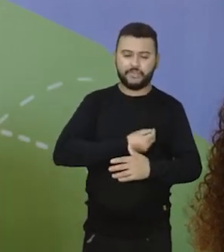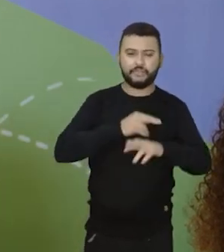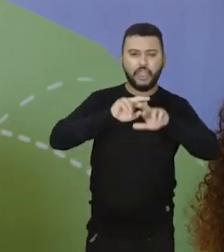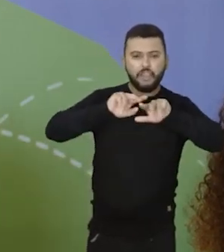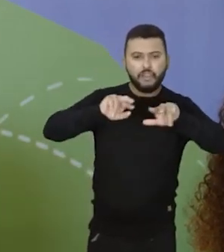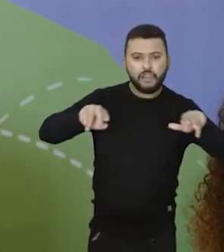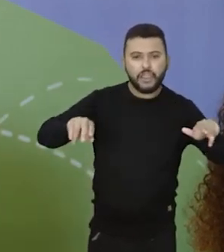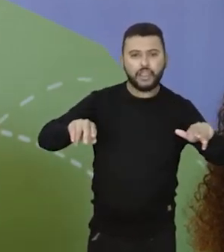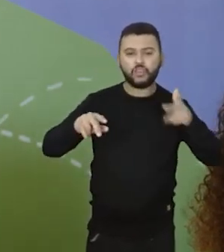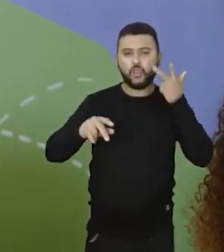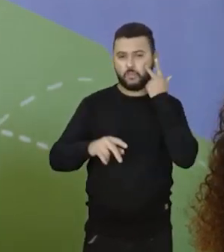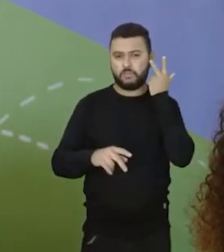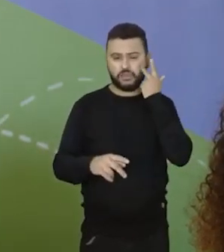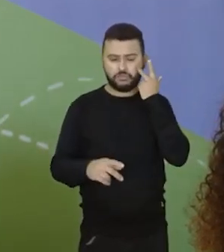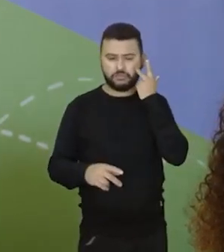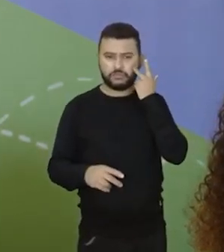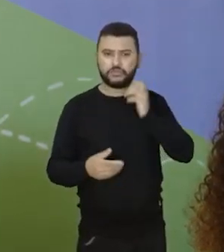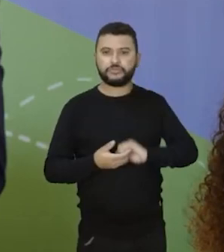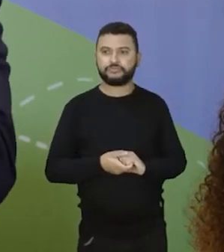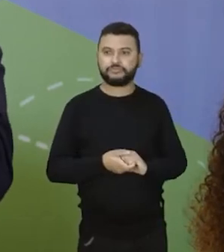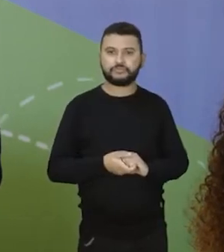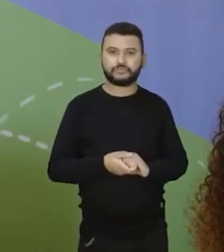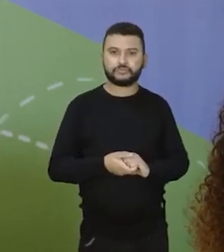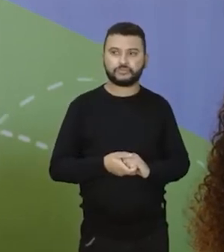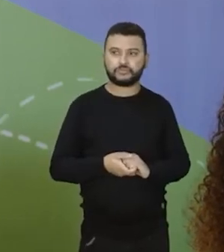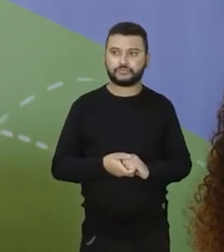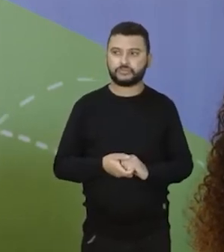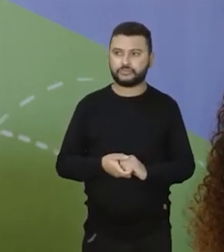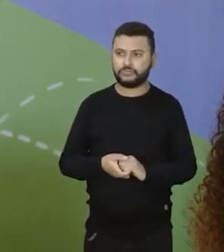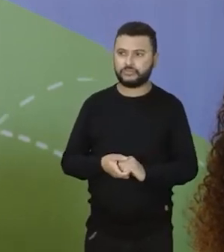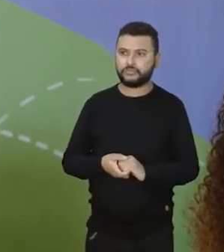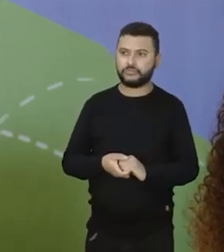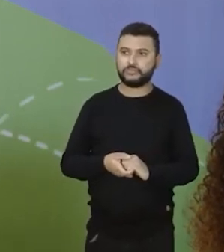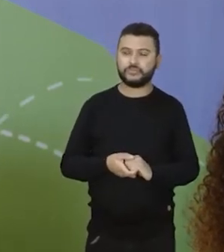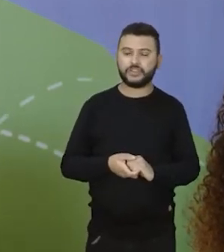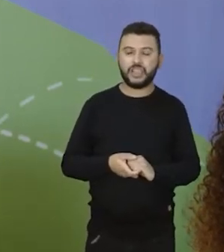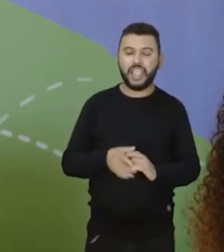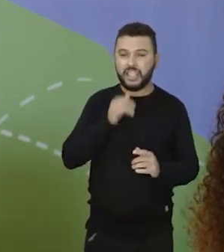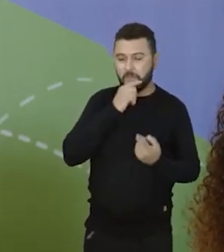e nós não podemos criar problema um para os outros